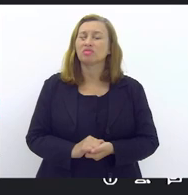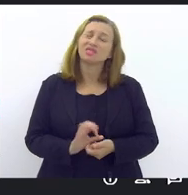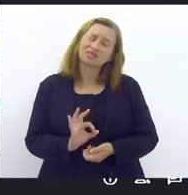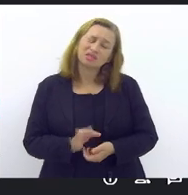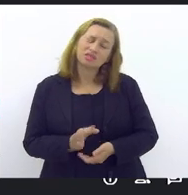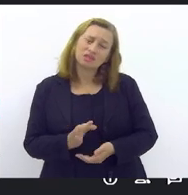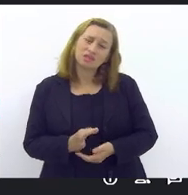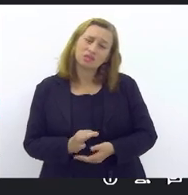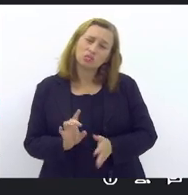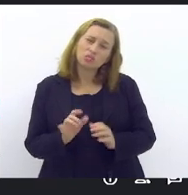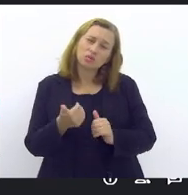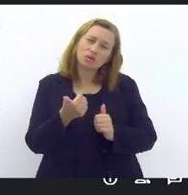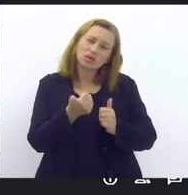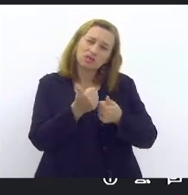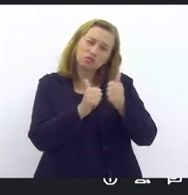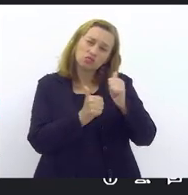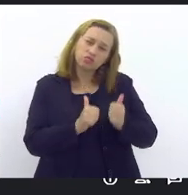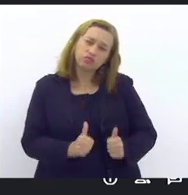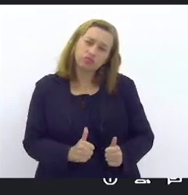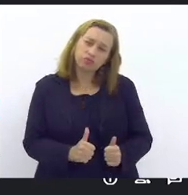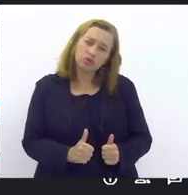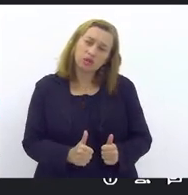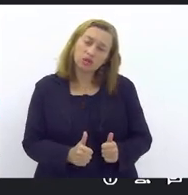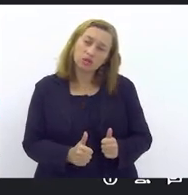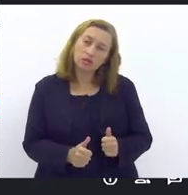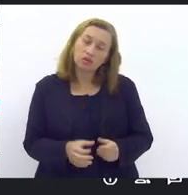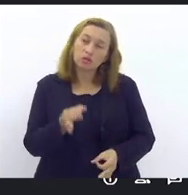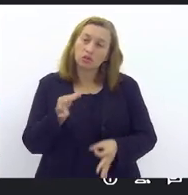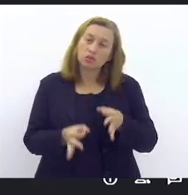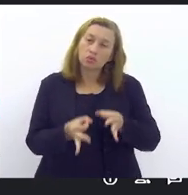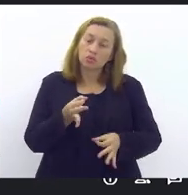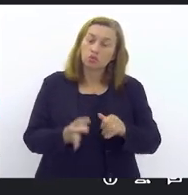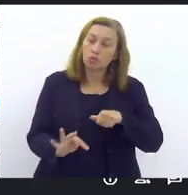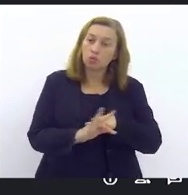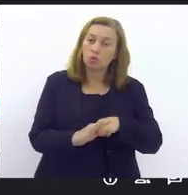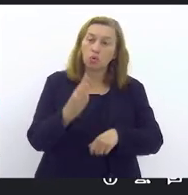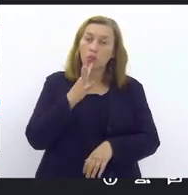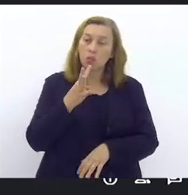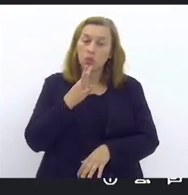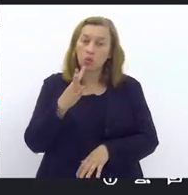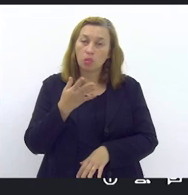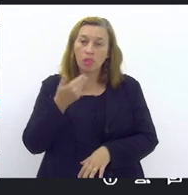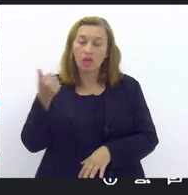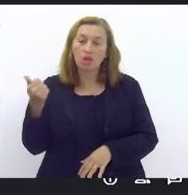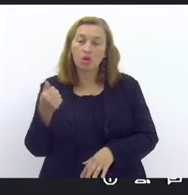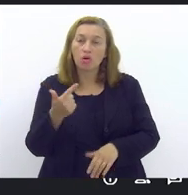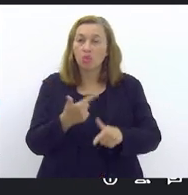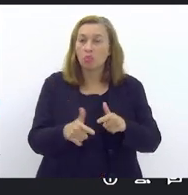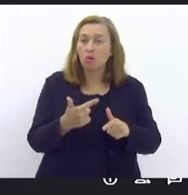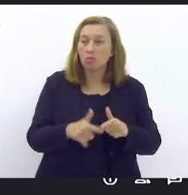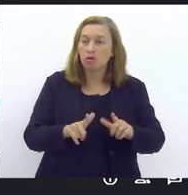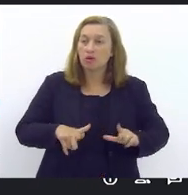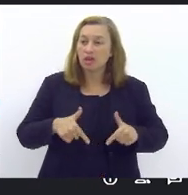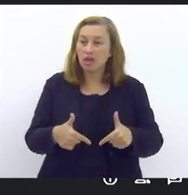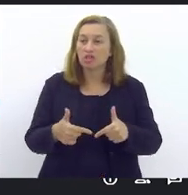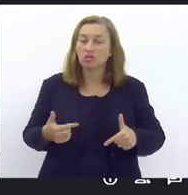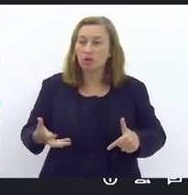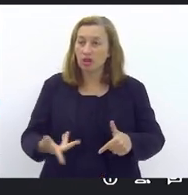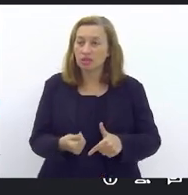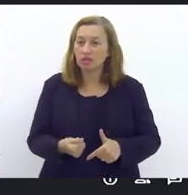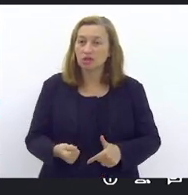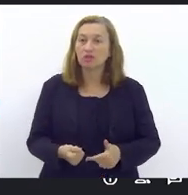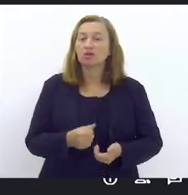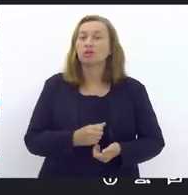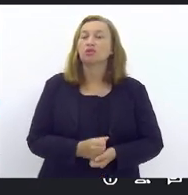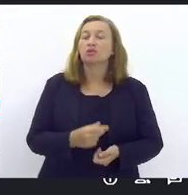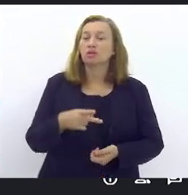fato, uma análise técnico-jurídica ela é imprescindível para que a gente conheça o problema e enfrente ele da forma como tem que ser enfrentado. Né? Como disse